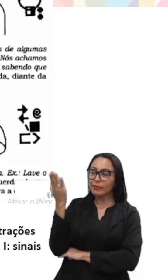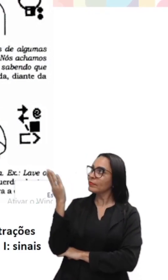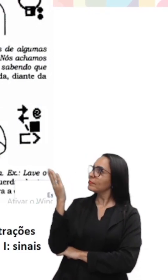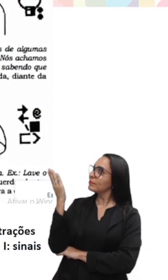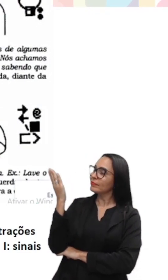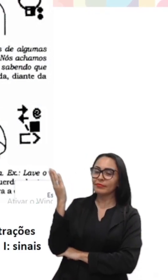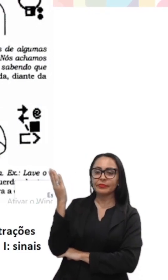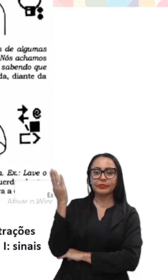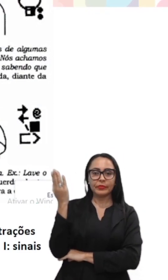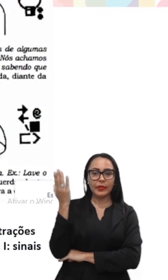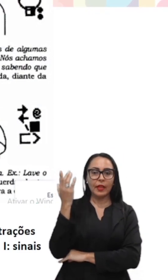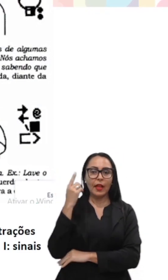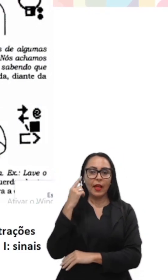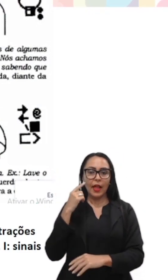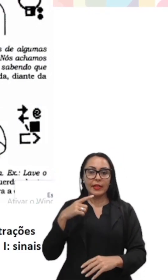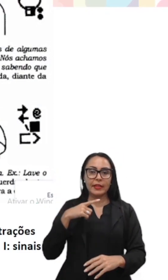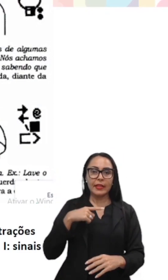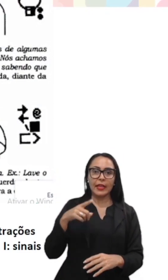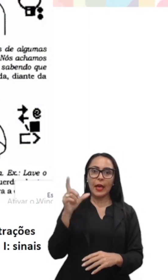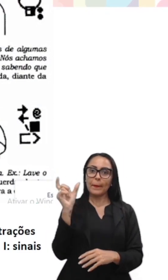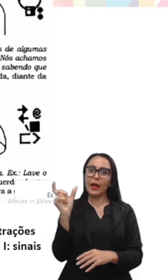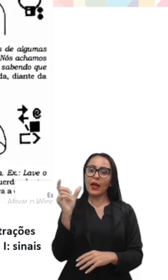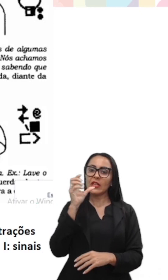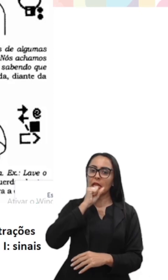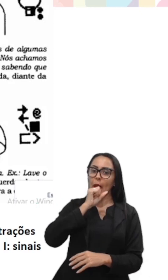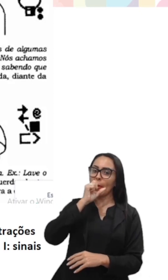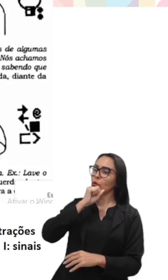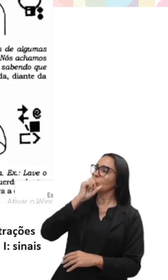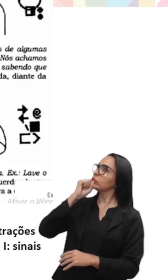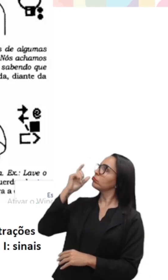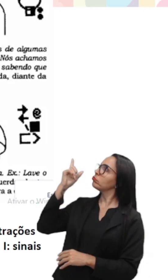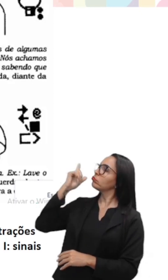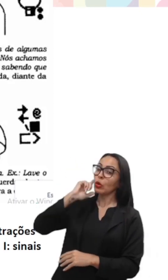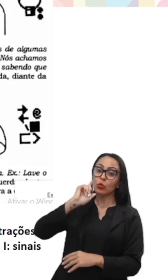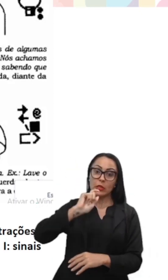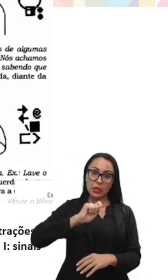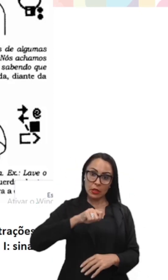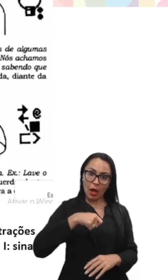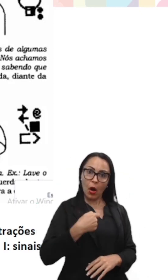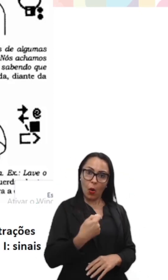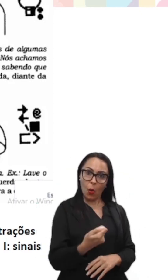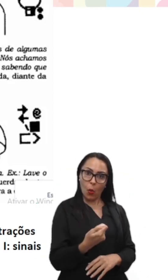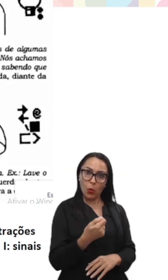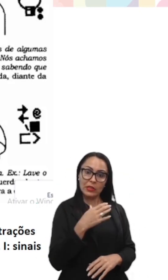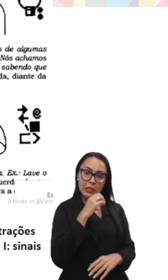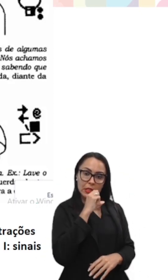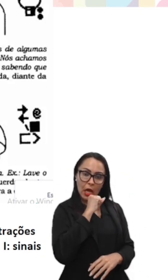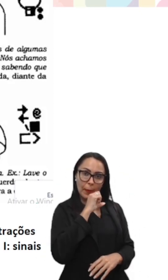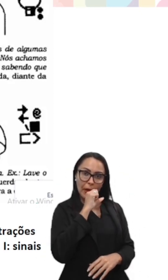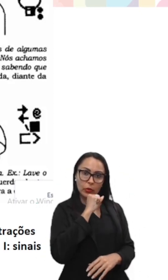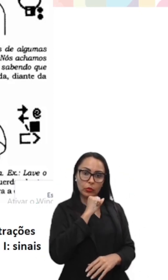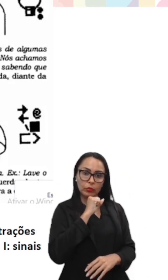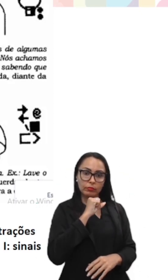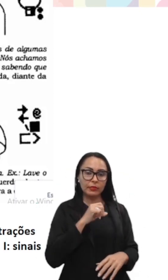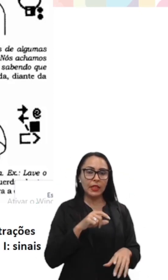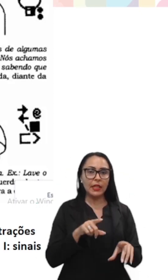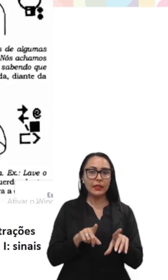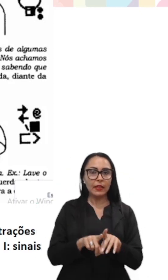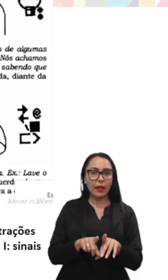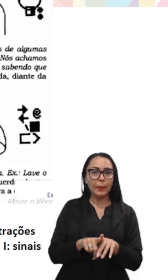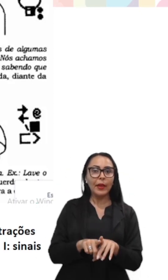direitinho? Ela tem a palavra sábado, tem um sinal de sábado e também tem